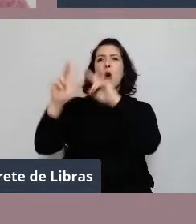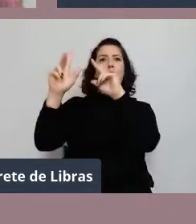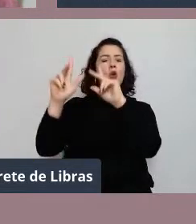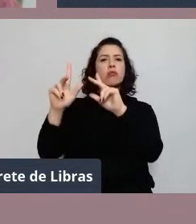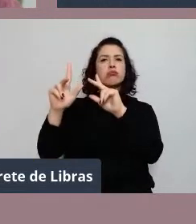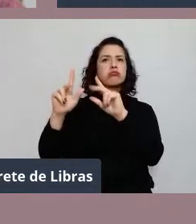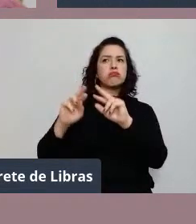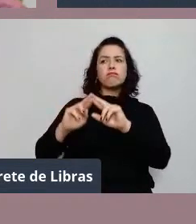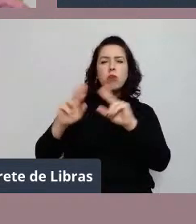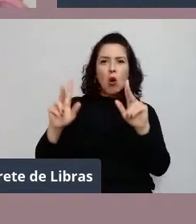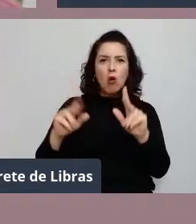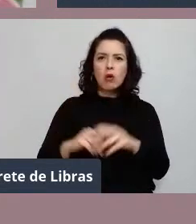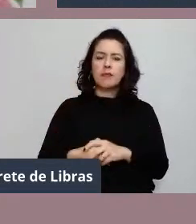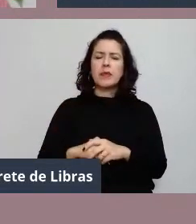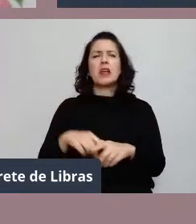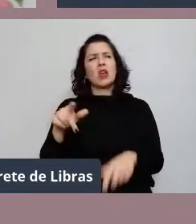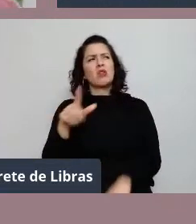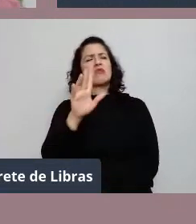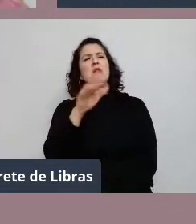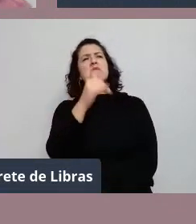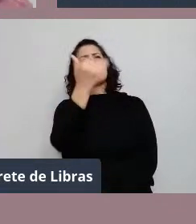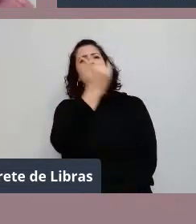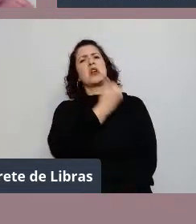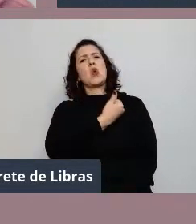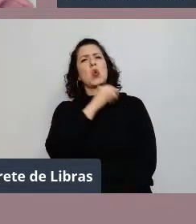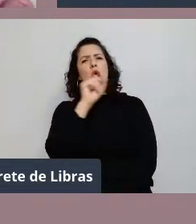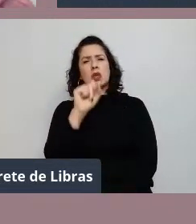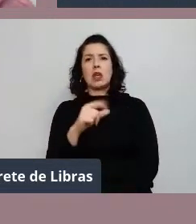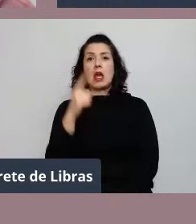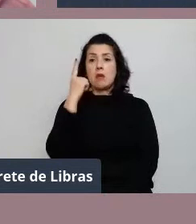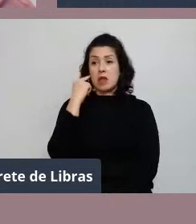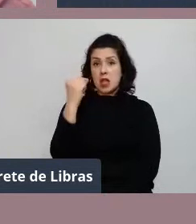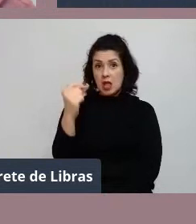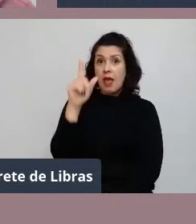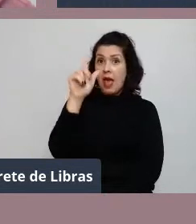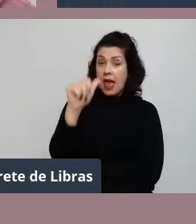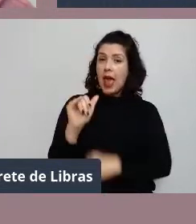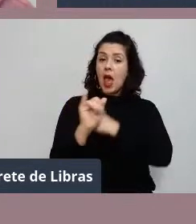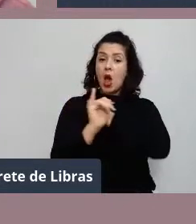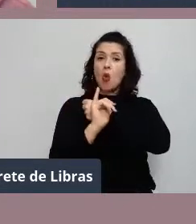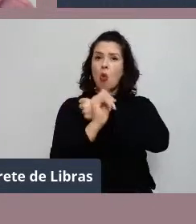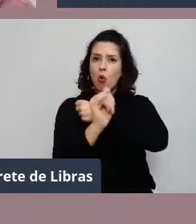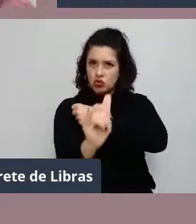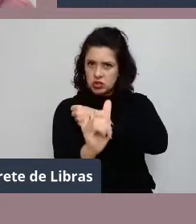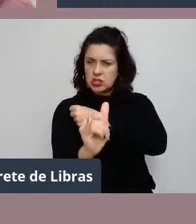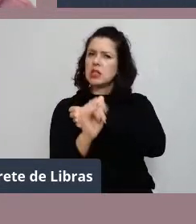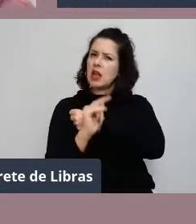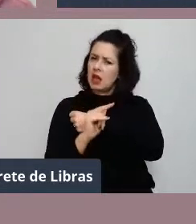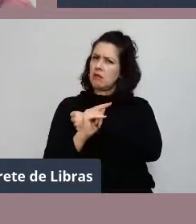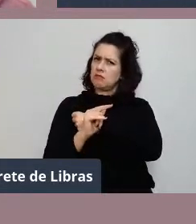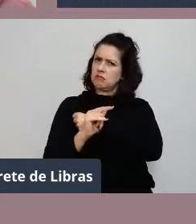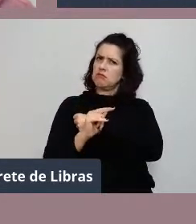assim, que Clarice... Claro, Clarice é muito contista, né? Assim, mas que existem críticos